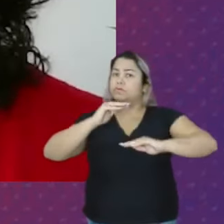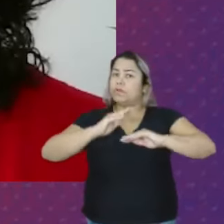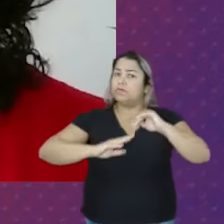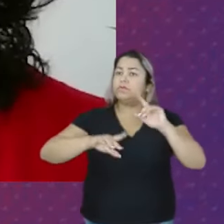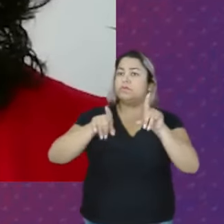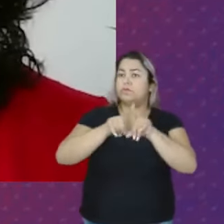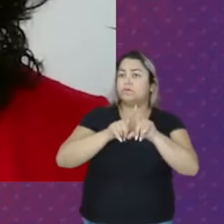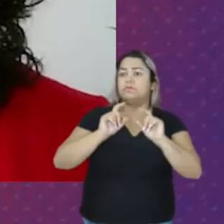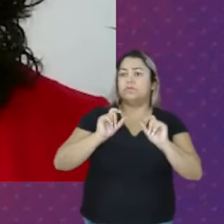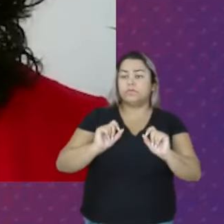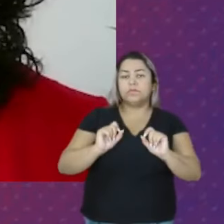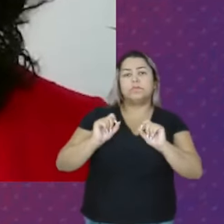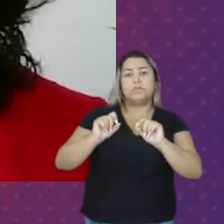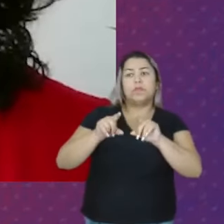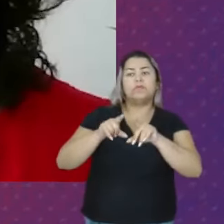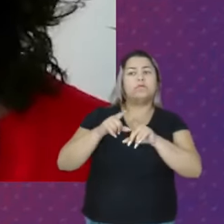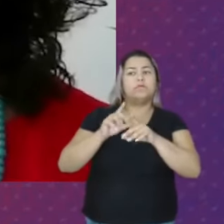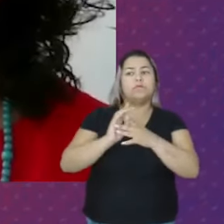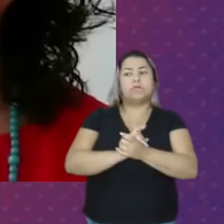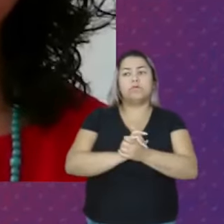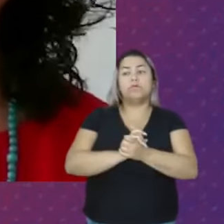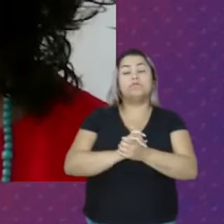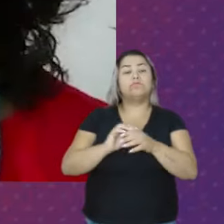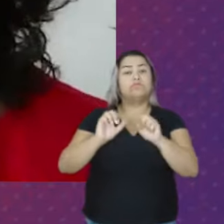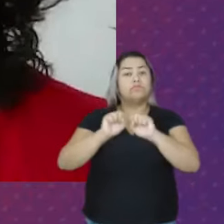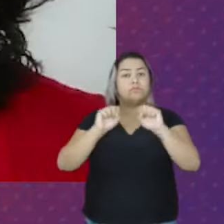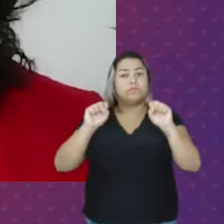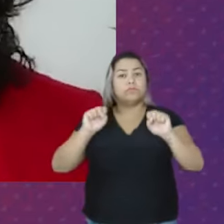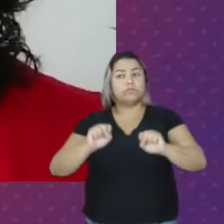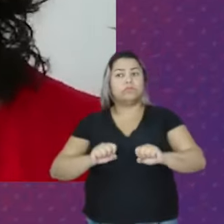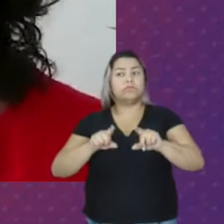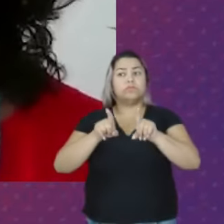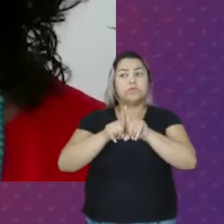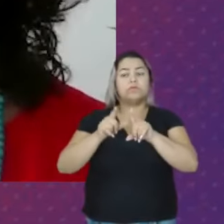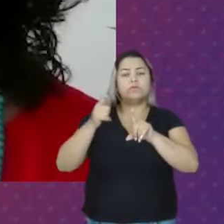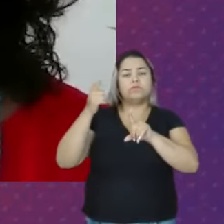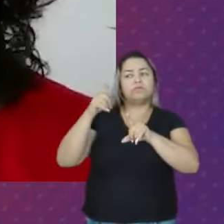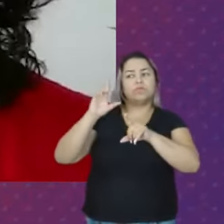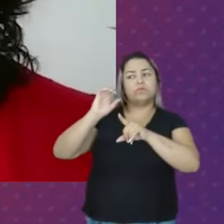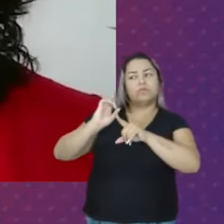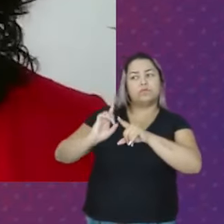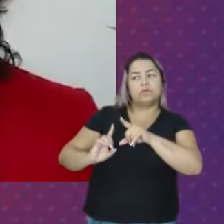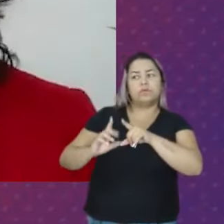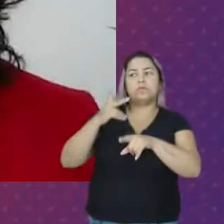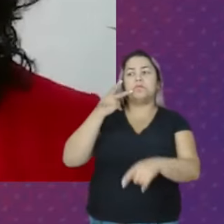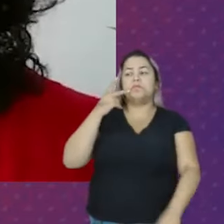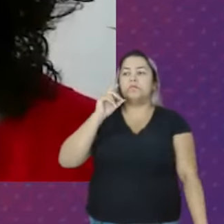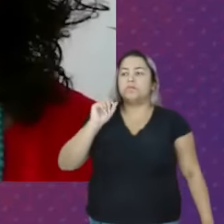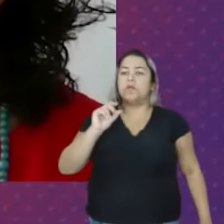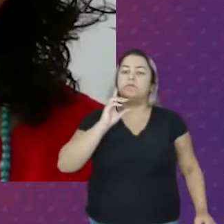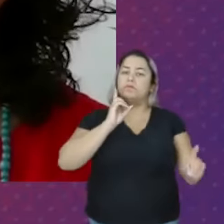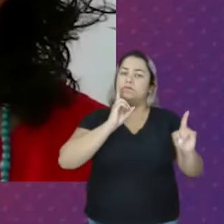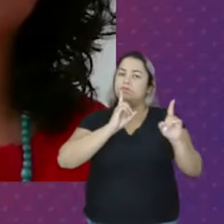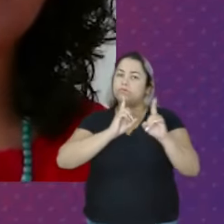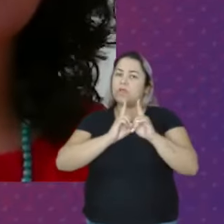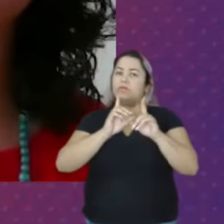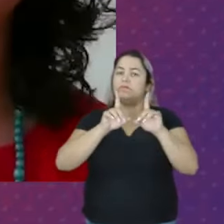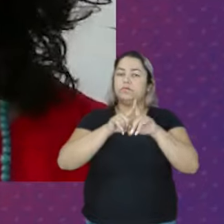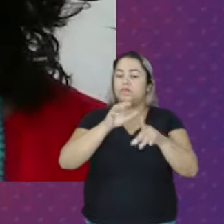trata sobre o estabelecimento do sistema de garantia de direitos para atendimento da criança